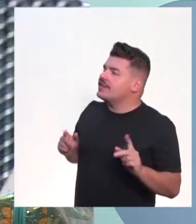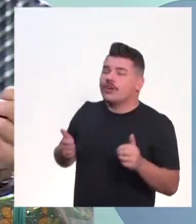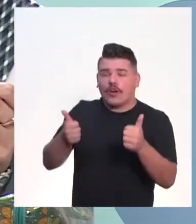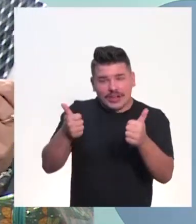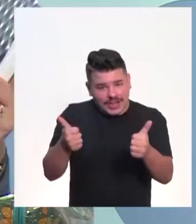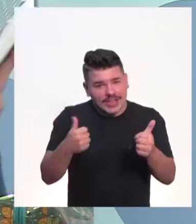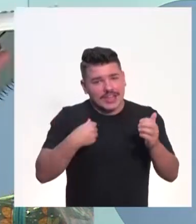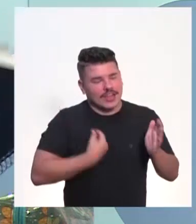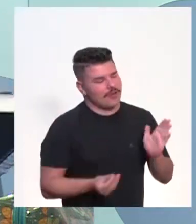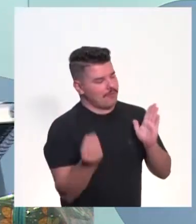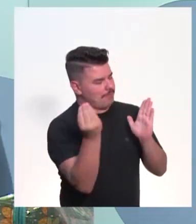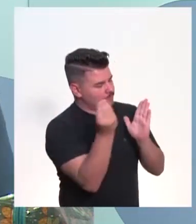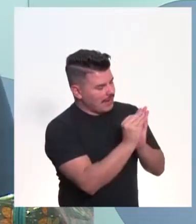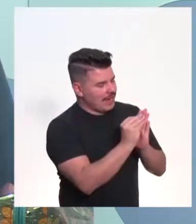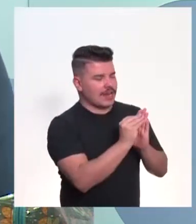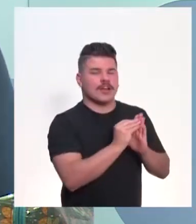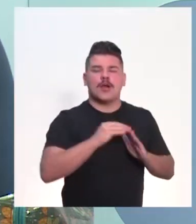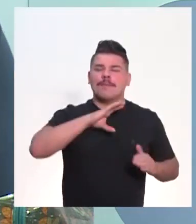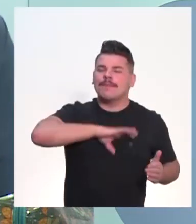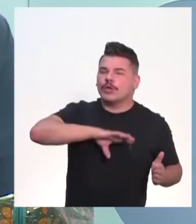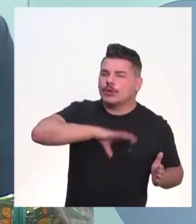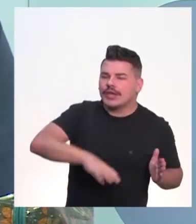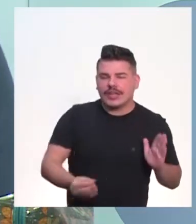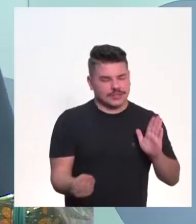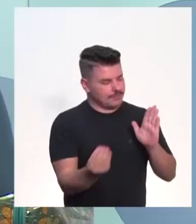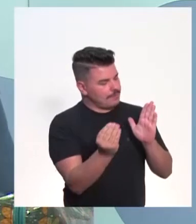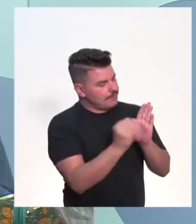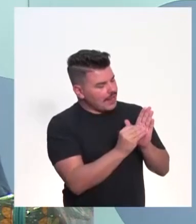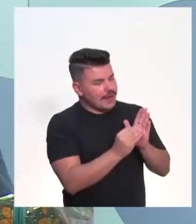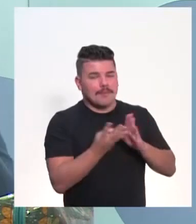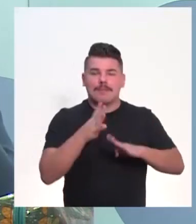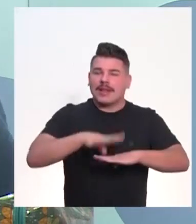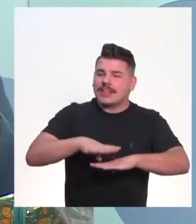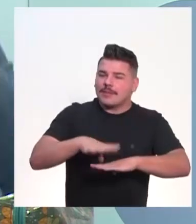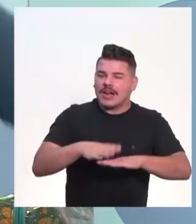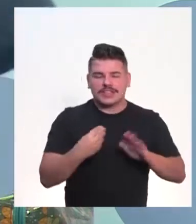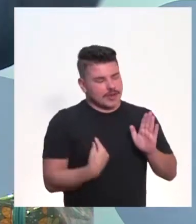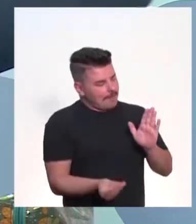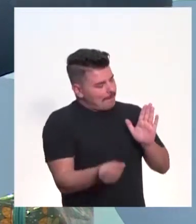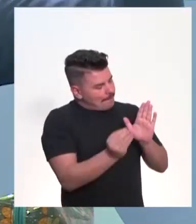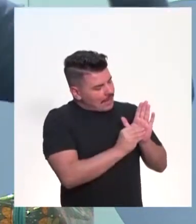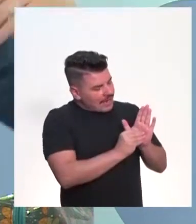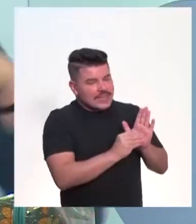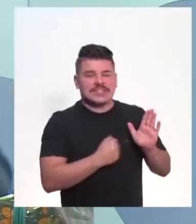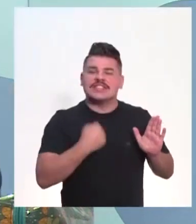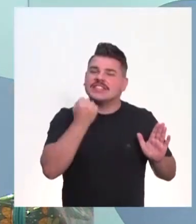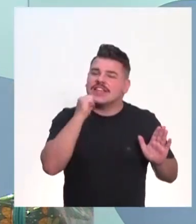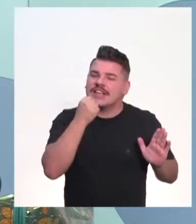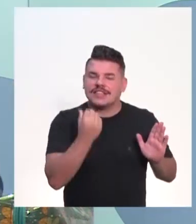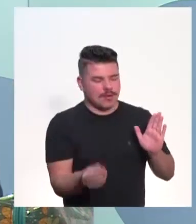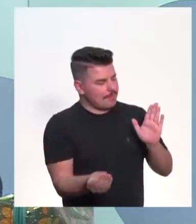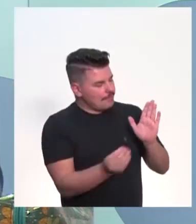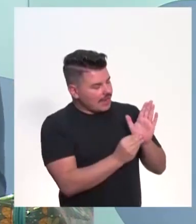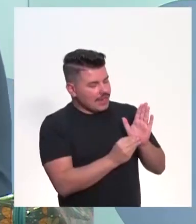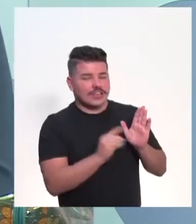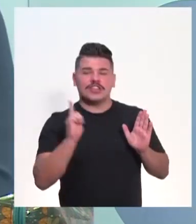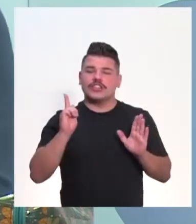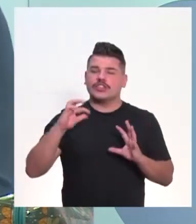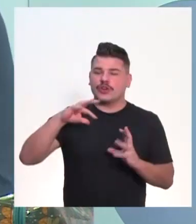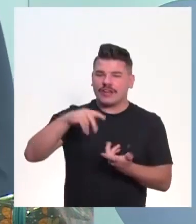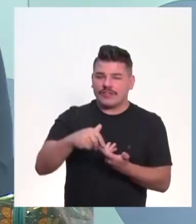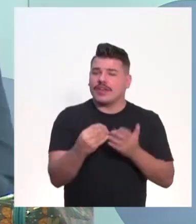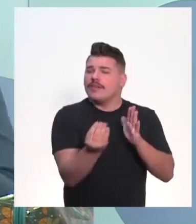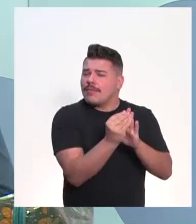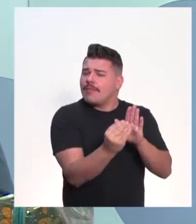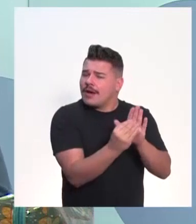uma anotação, fazer um guia, uma agenda semanal. Eu vou utilizar algum cartaz, o que eu tiver à minha